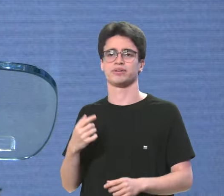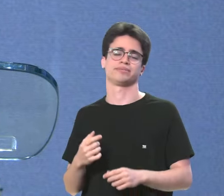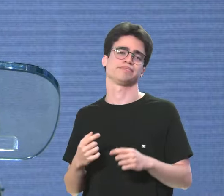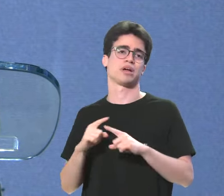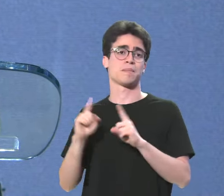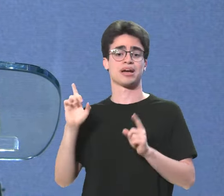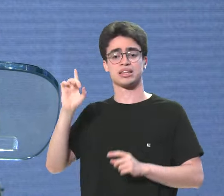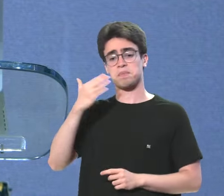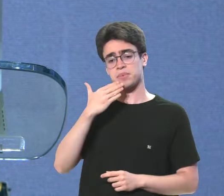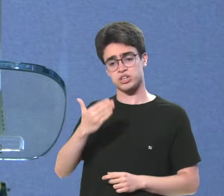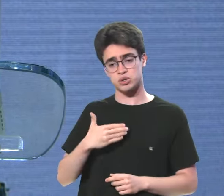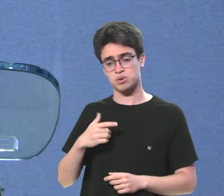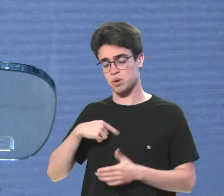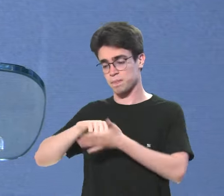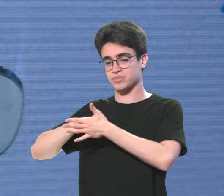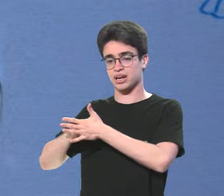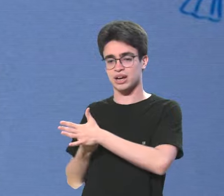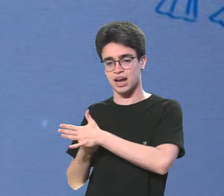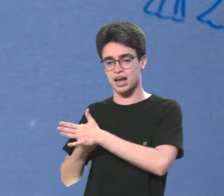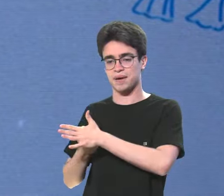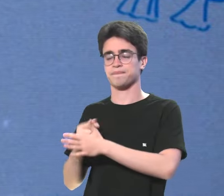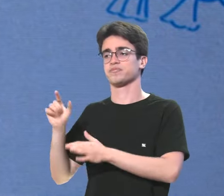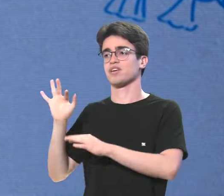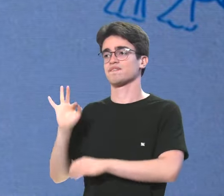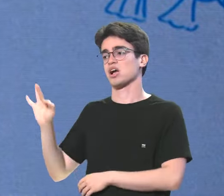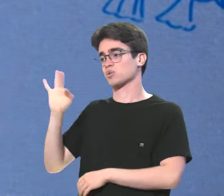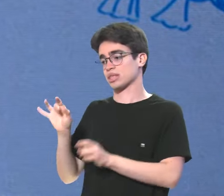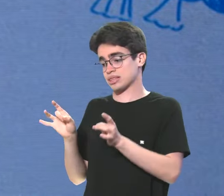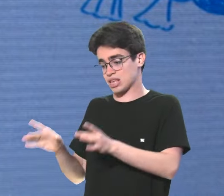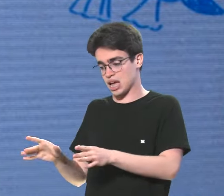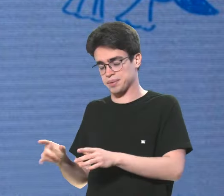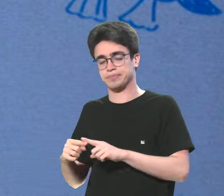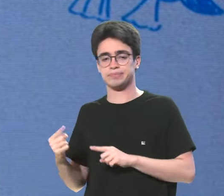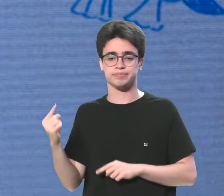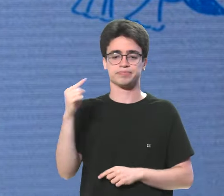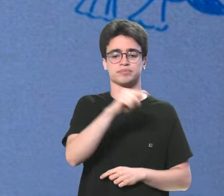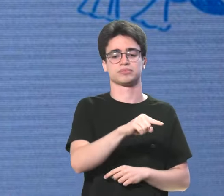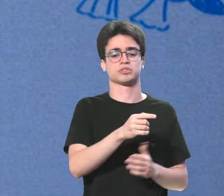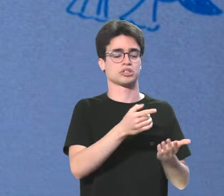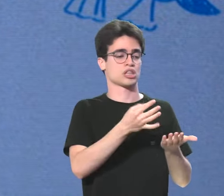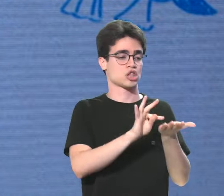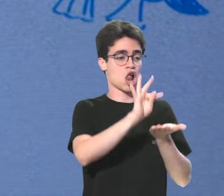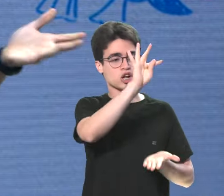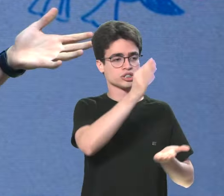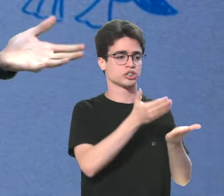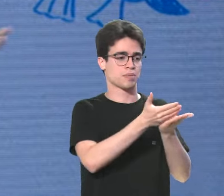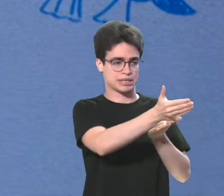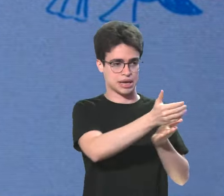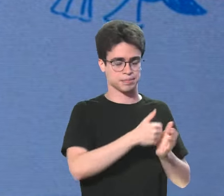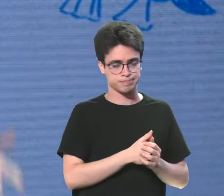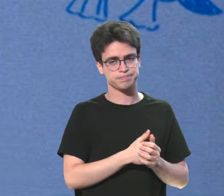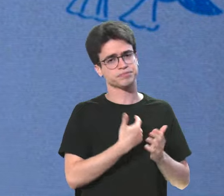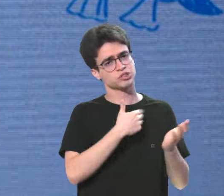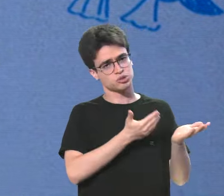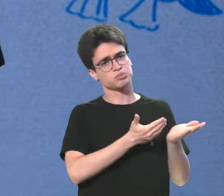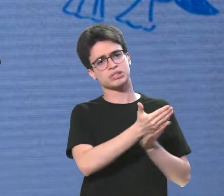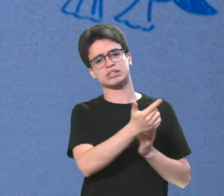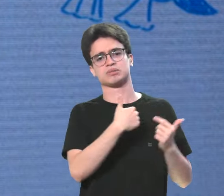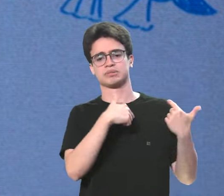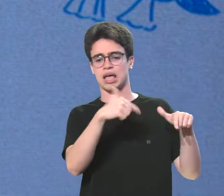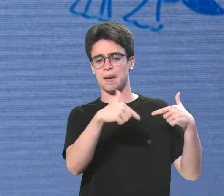para trancar sair da faculdade e começar teologia comecei comecei a